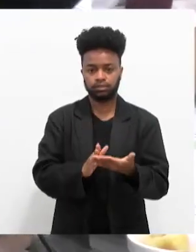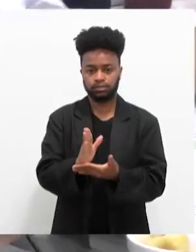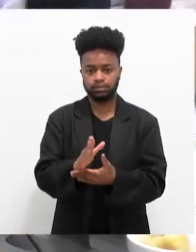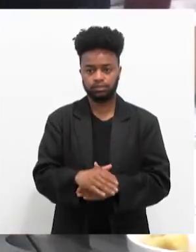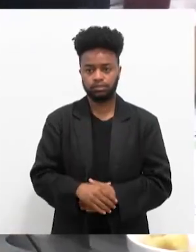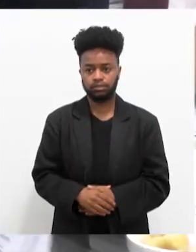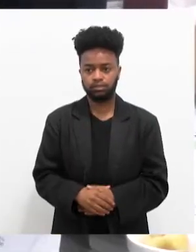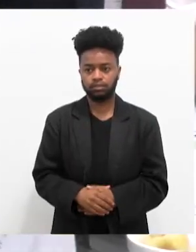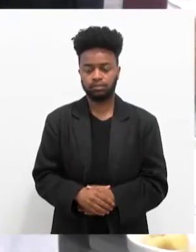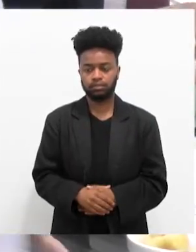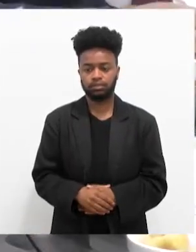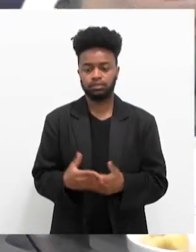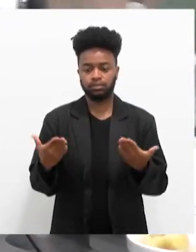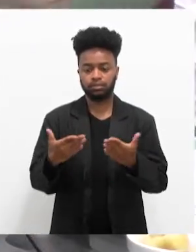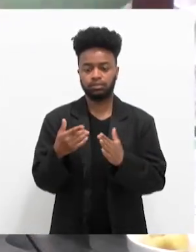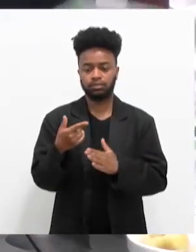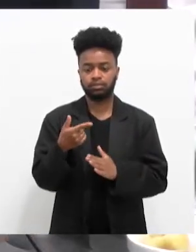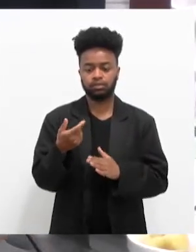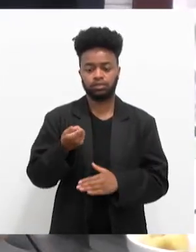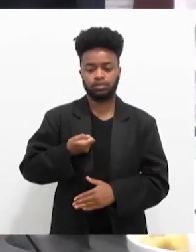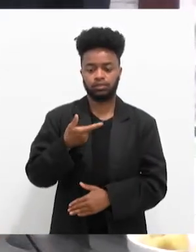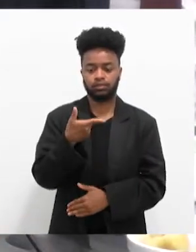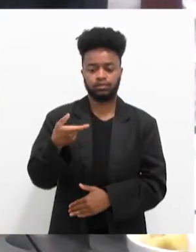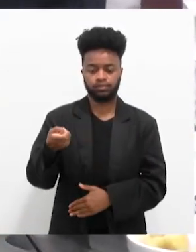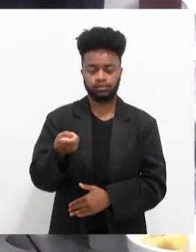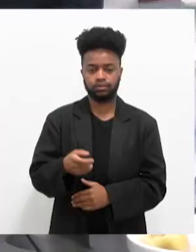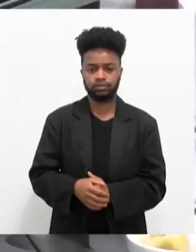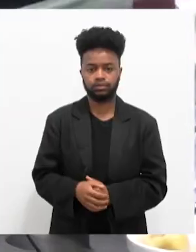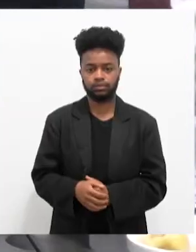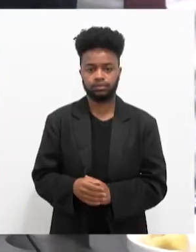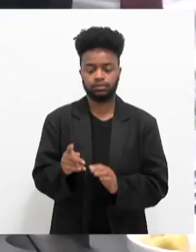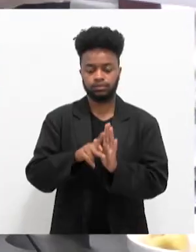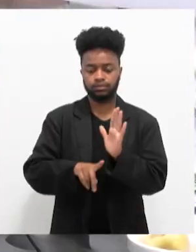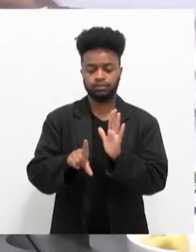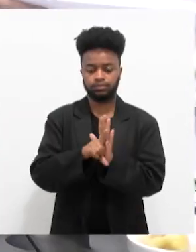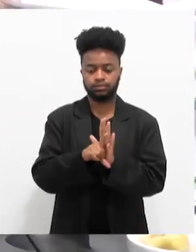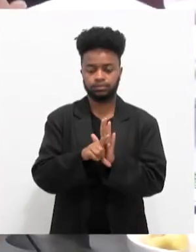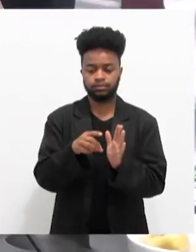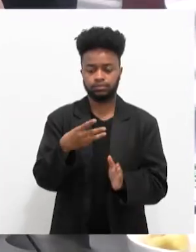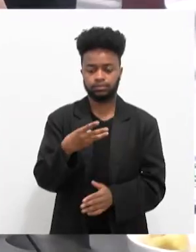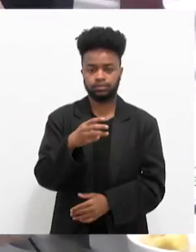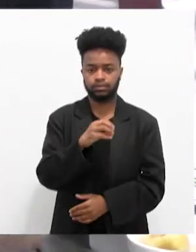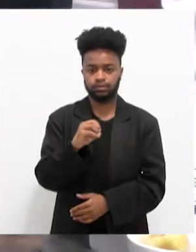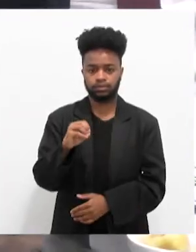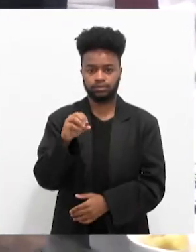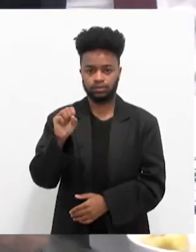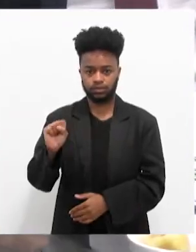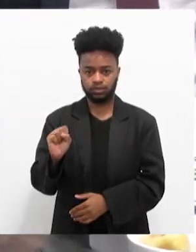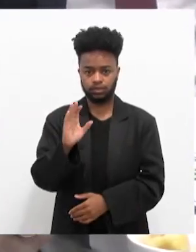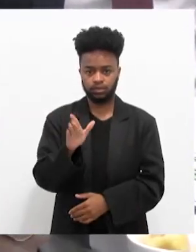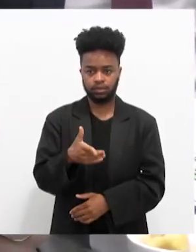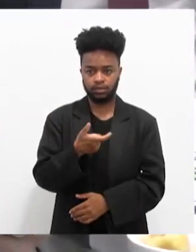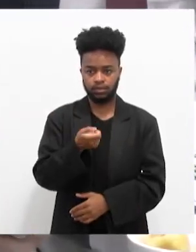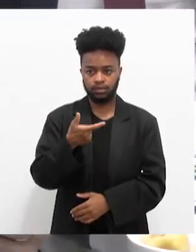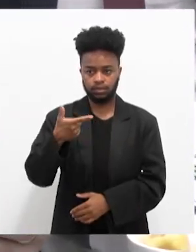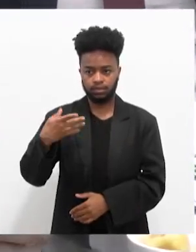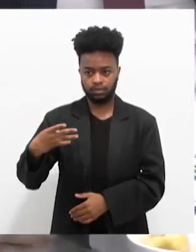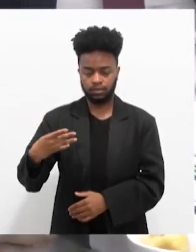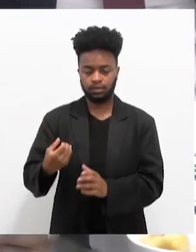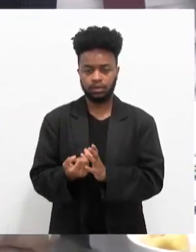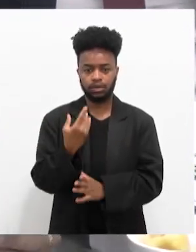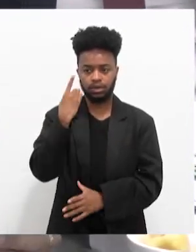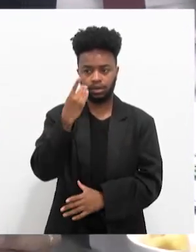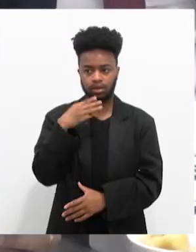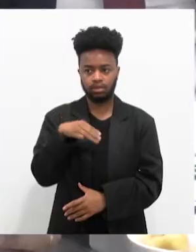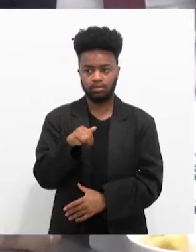aprovado. Passo ao 20 da pauta. Projeto de lei 3008, de 24, de autoria do deputado Márcio